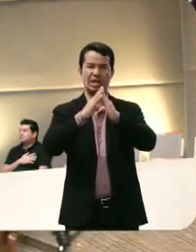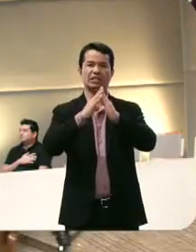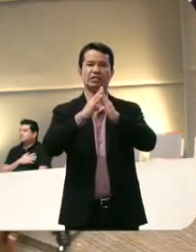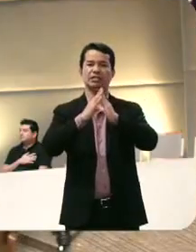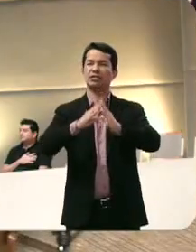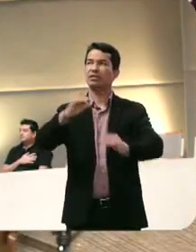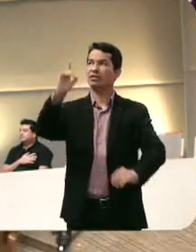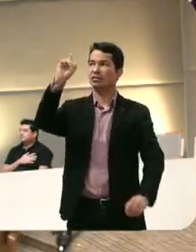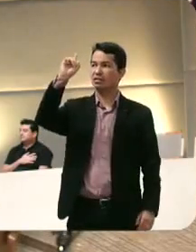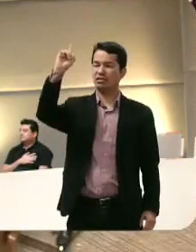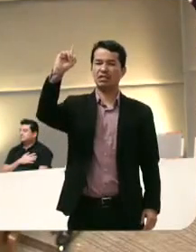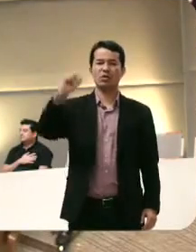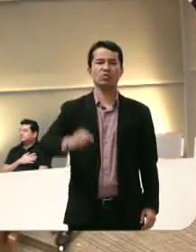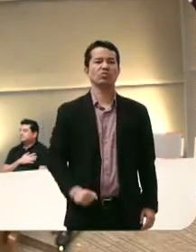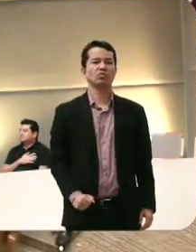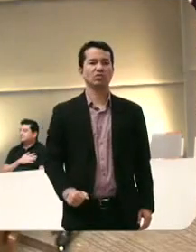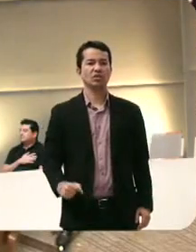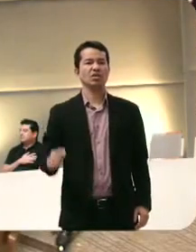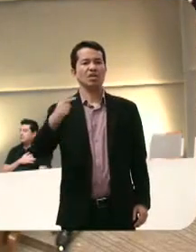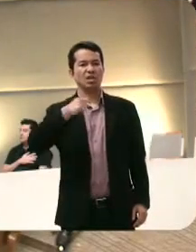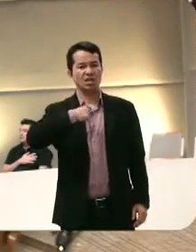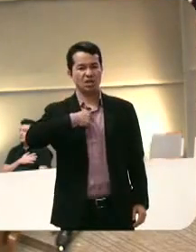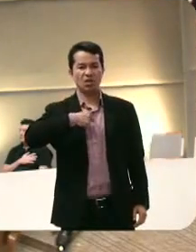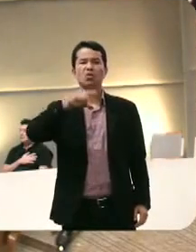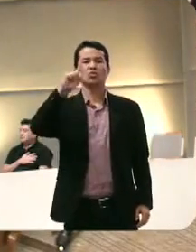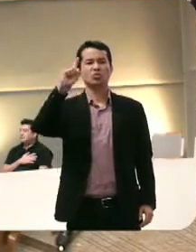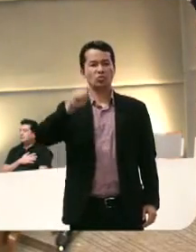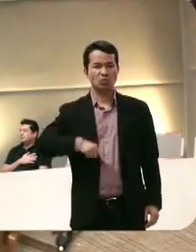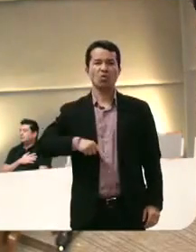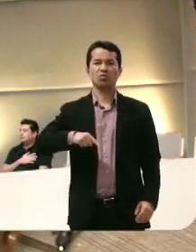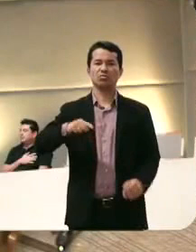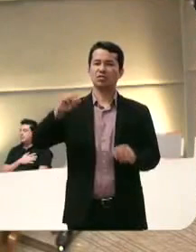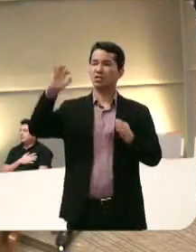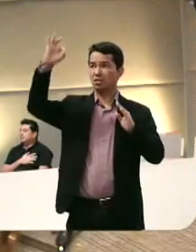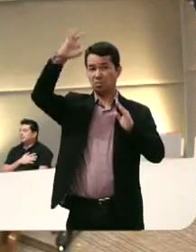Eu sou o templo do Espírito.